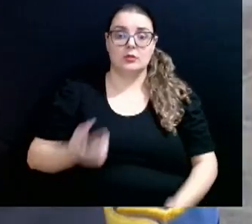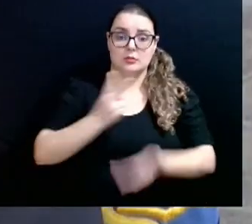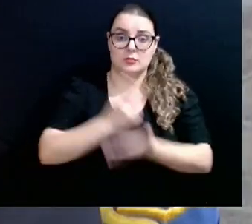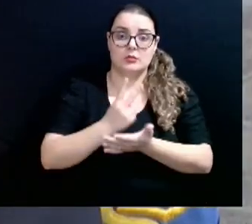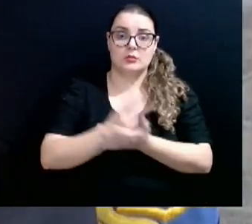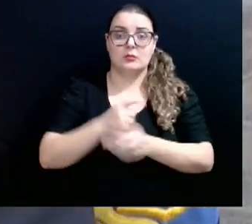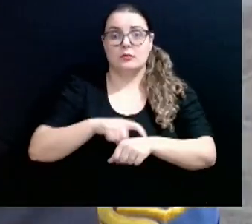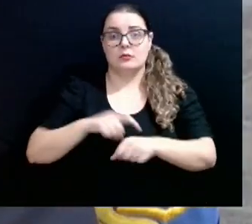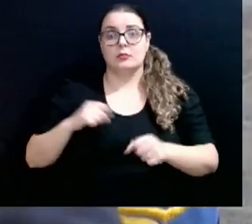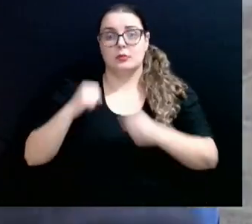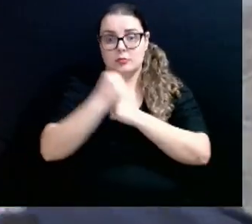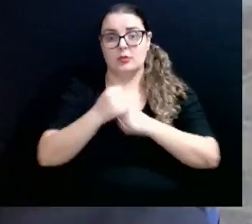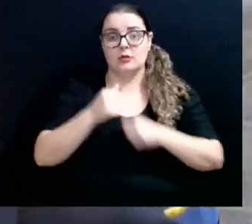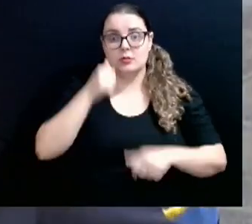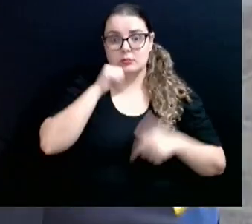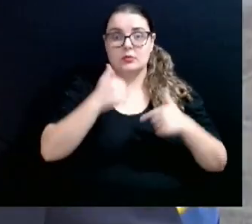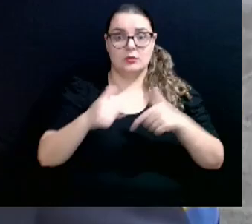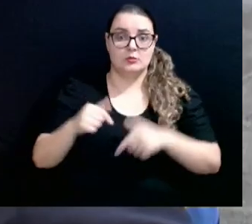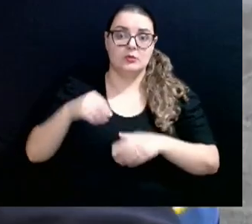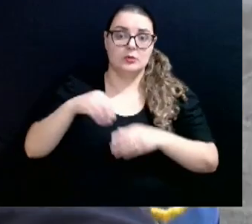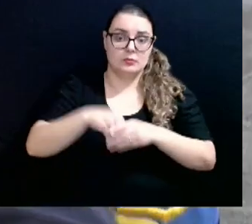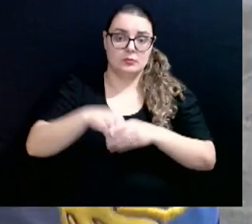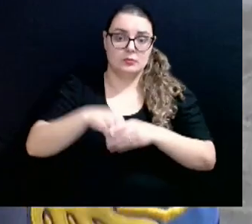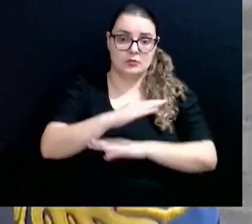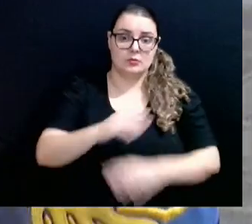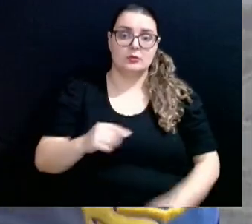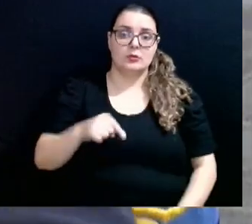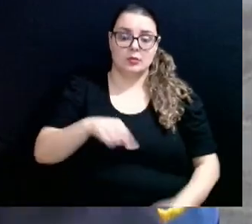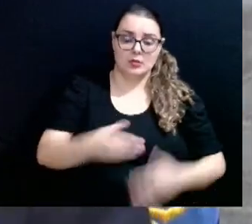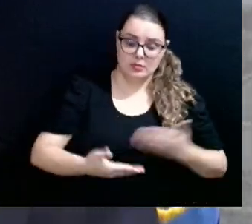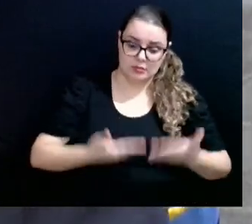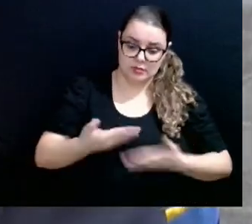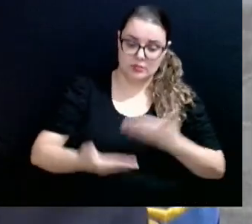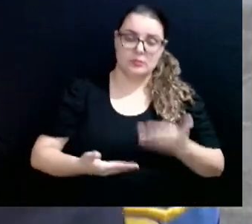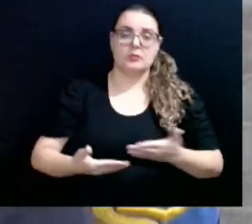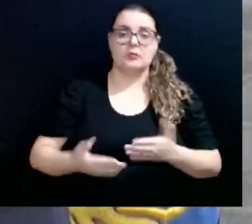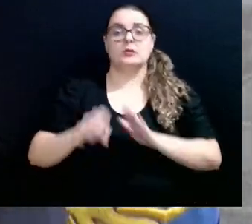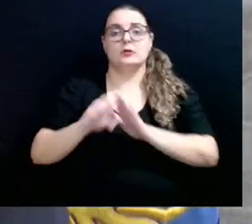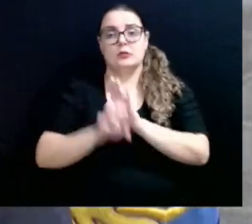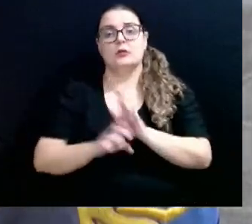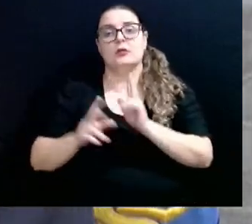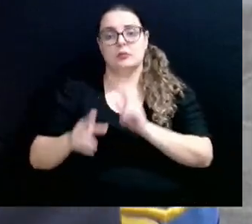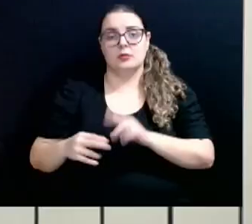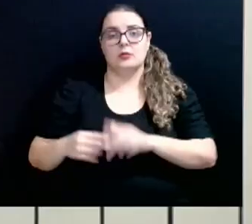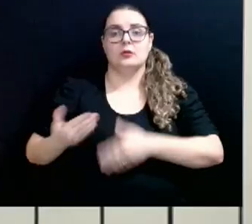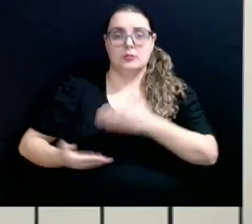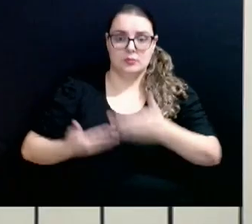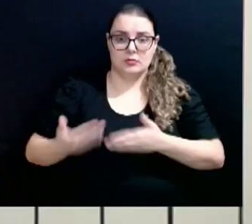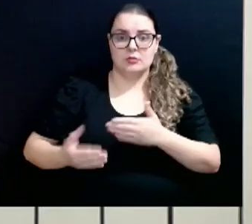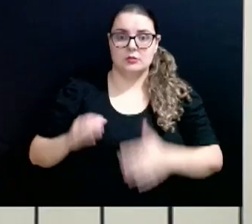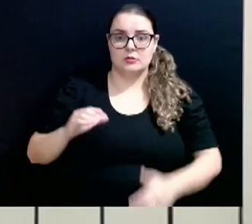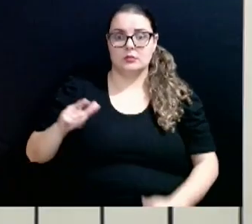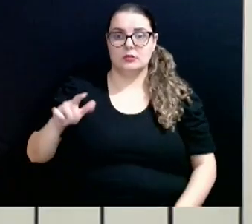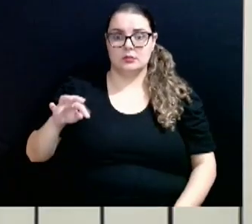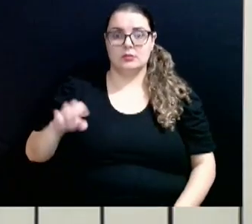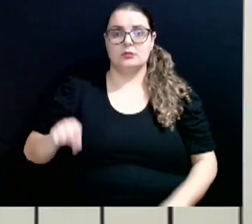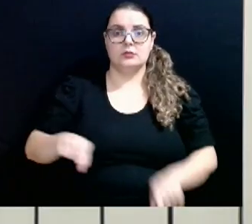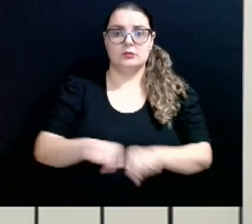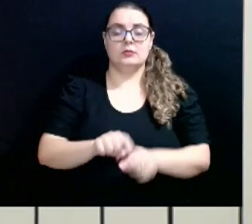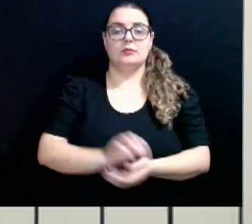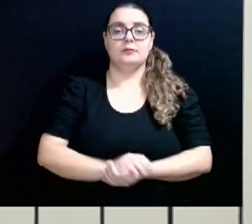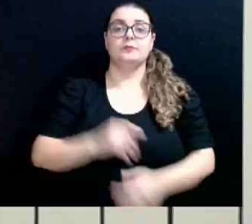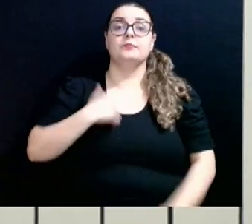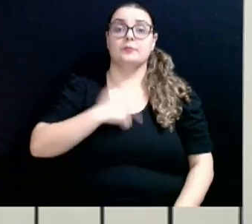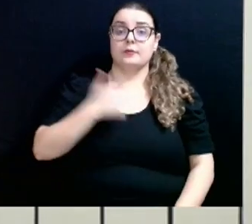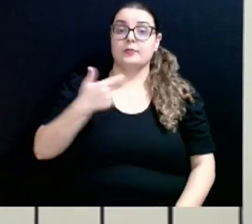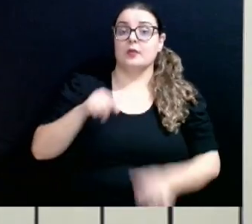às trabalhadoras dessa casa, tanto as servidoras estatutárias como as servidoras seletistas. E a gente segue com as notícias